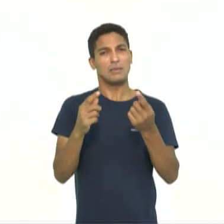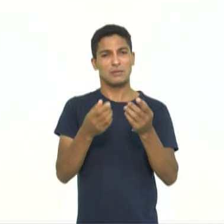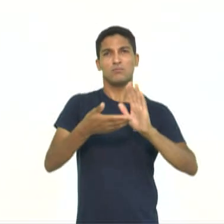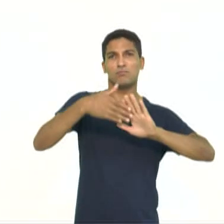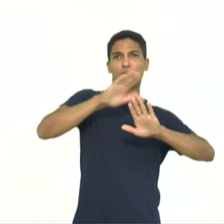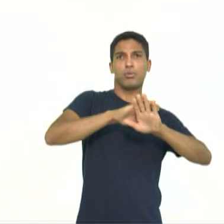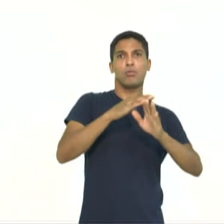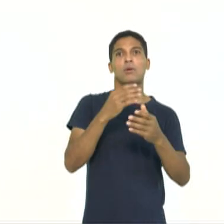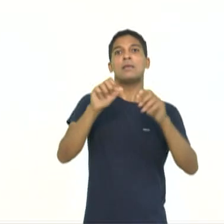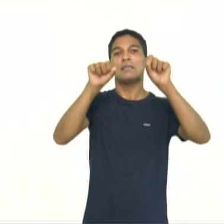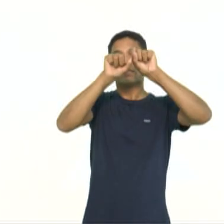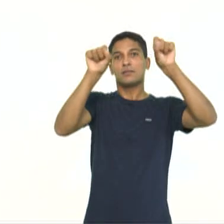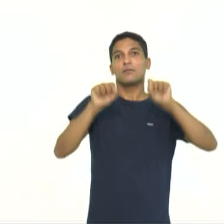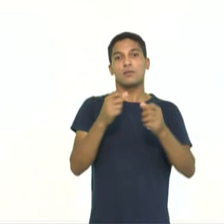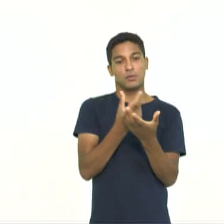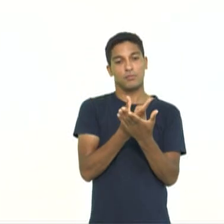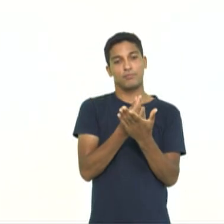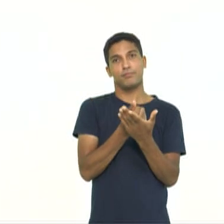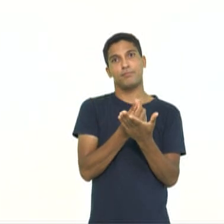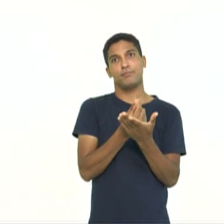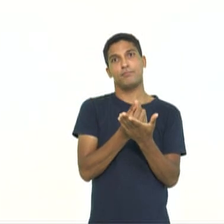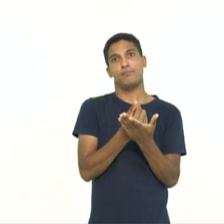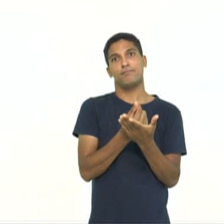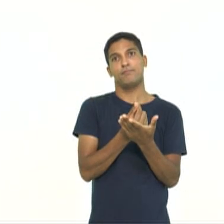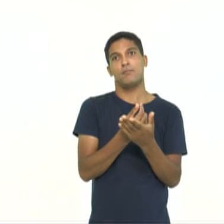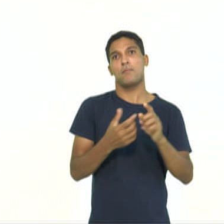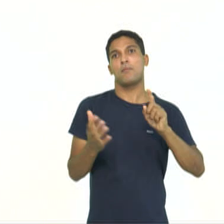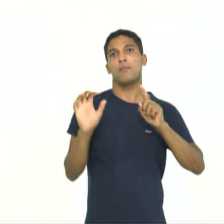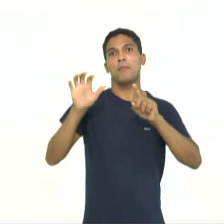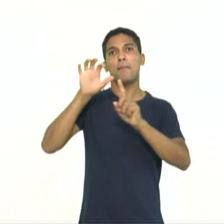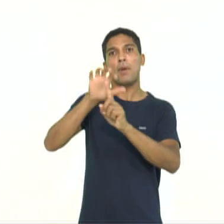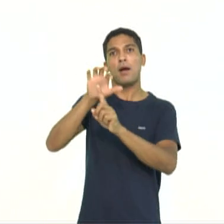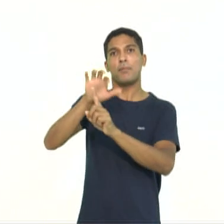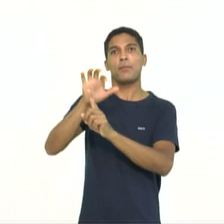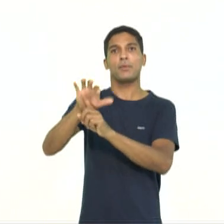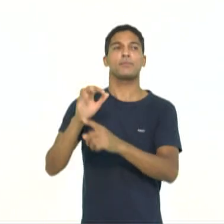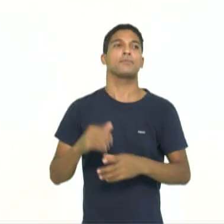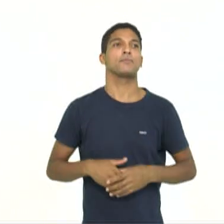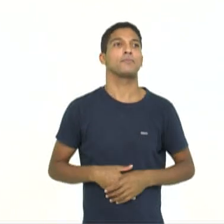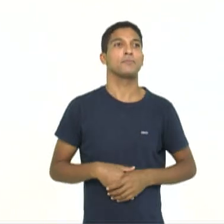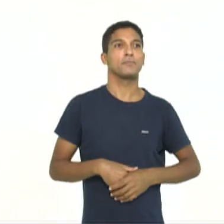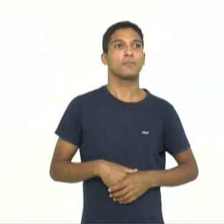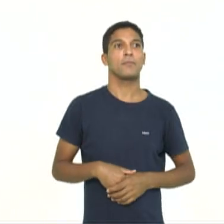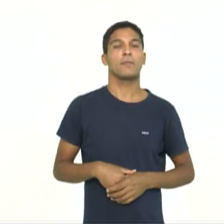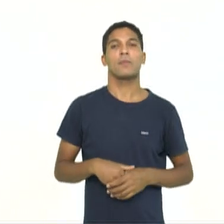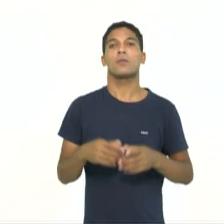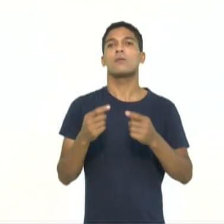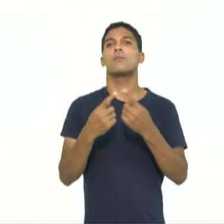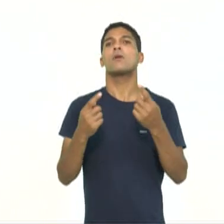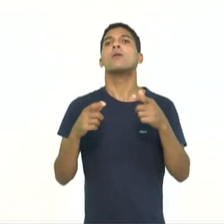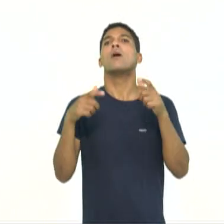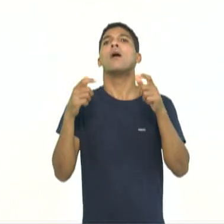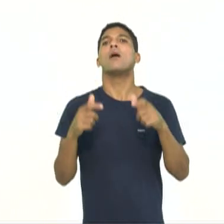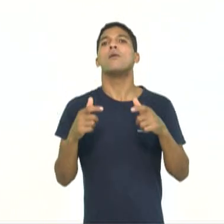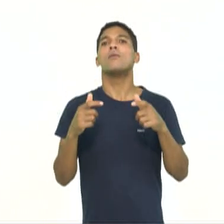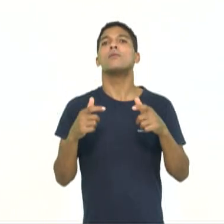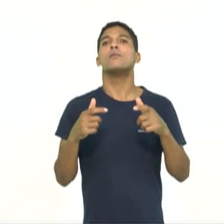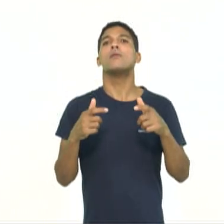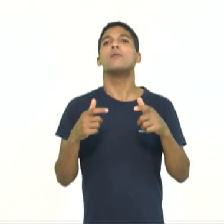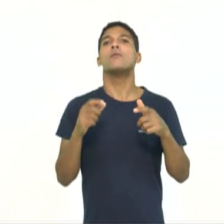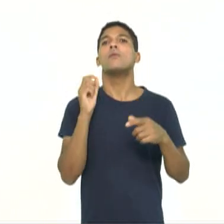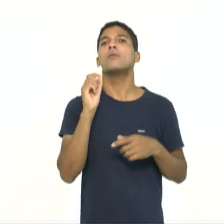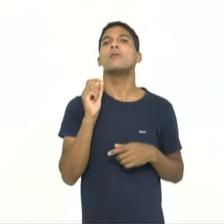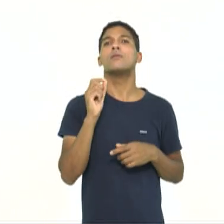E aqui nos vem essa questão relacionada ao consumo. Onde está a autonomia do sujeito nesse mundo